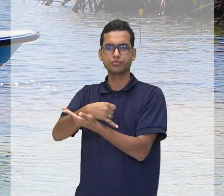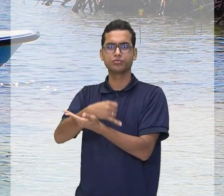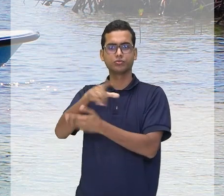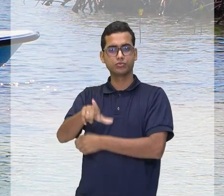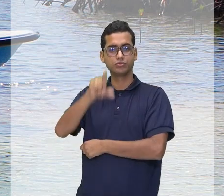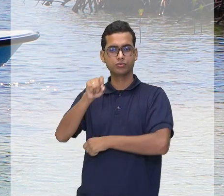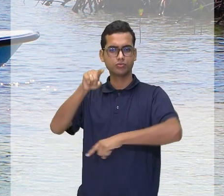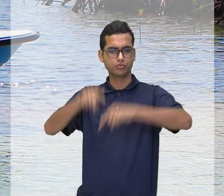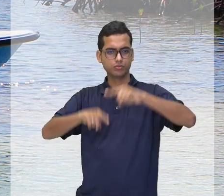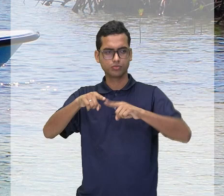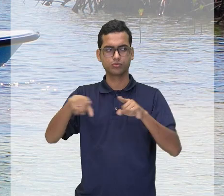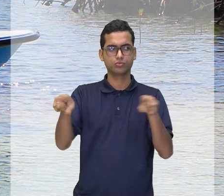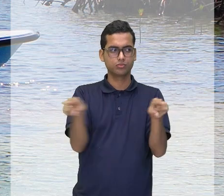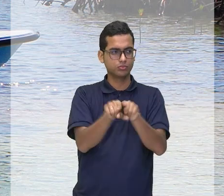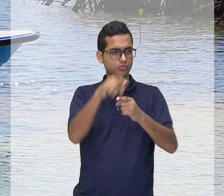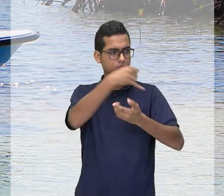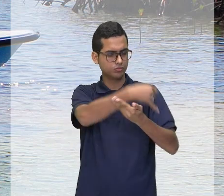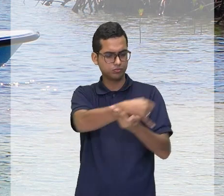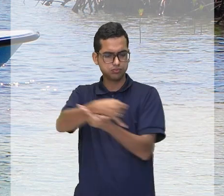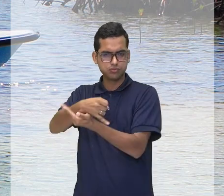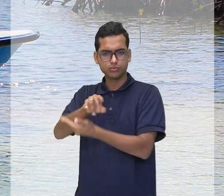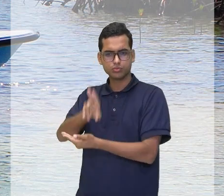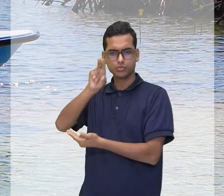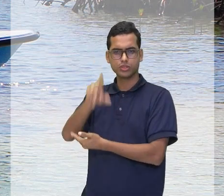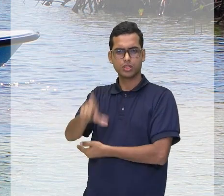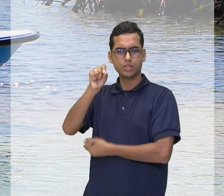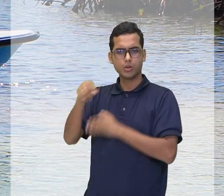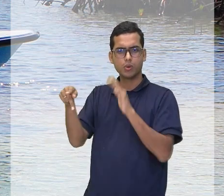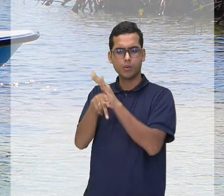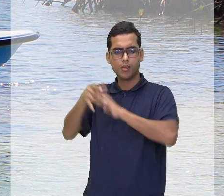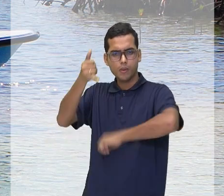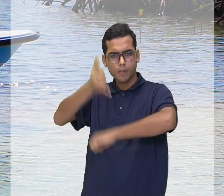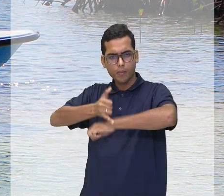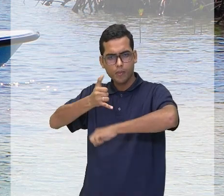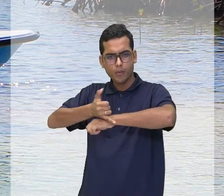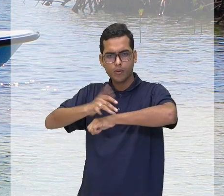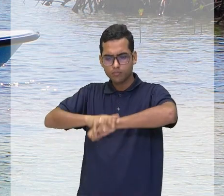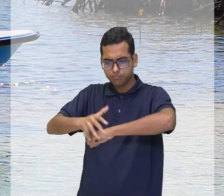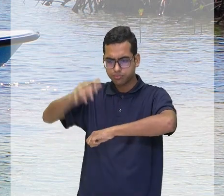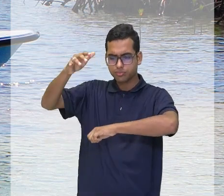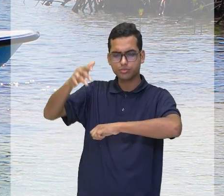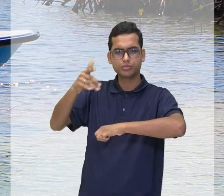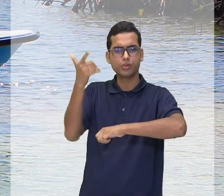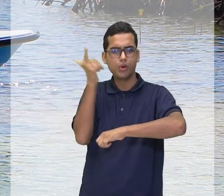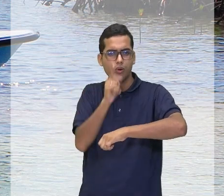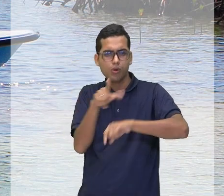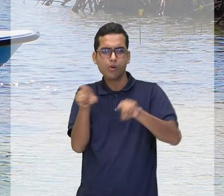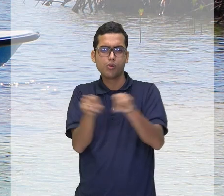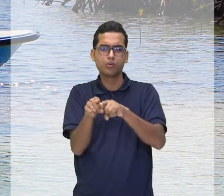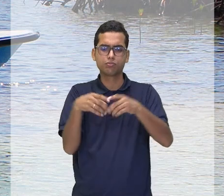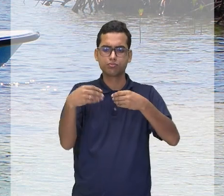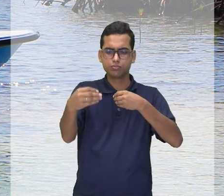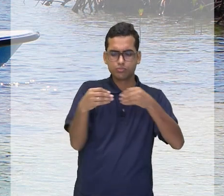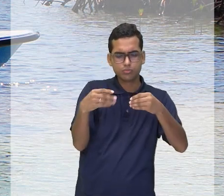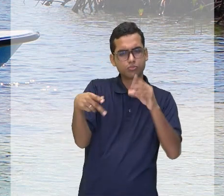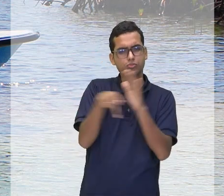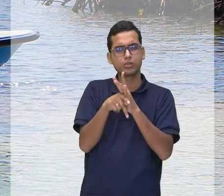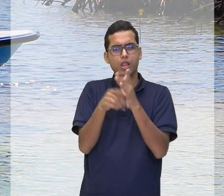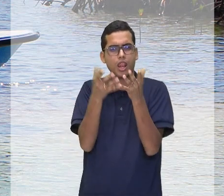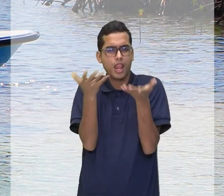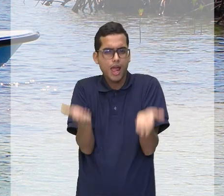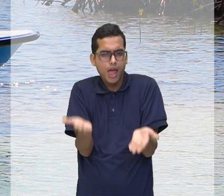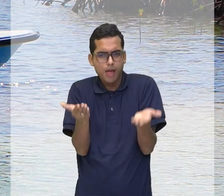material, escolhendo ali o alumínio, que se é maleável, é resistente, é leve, porque